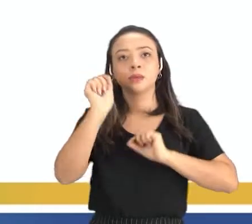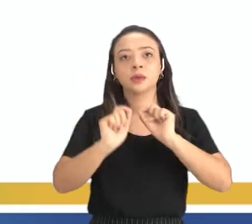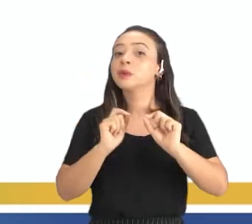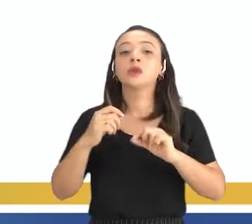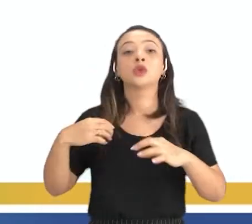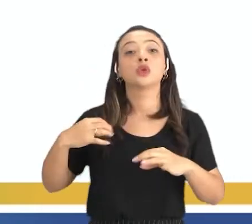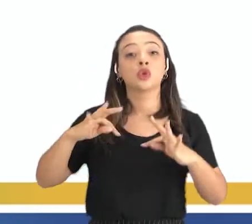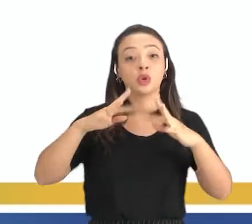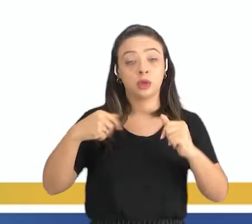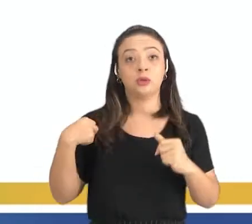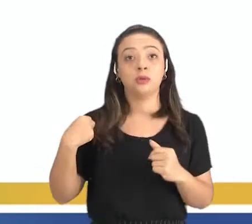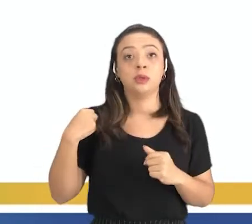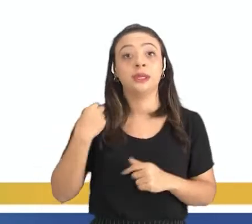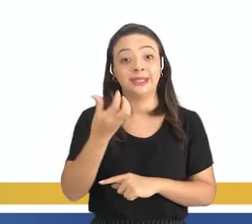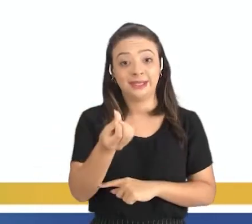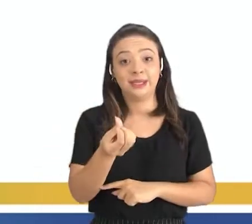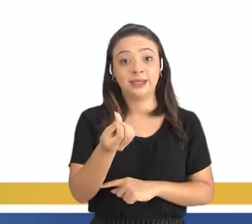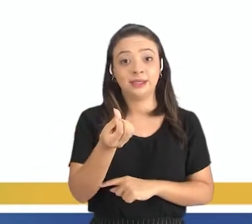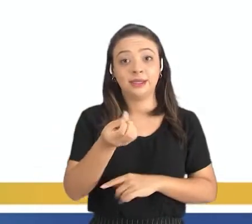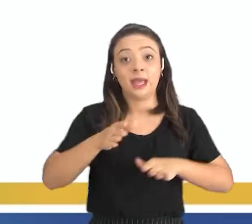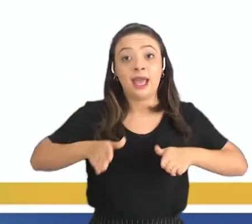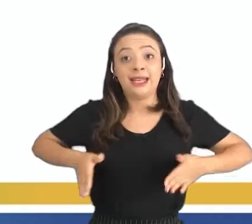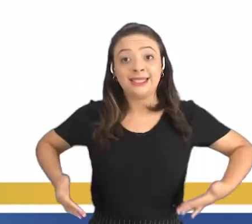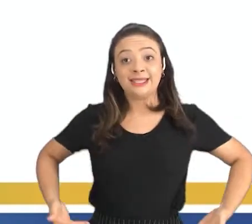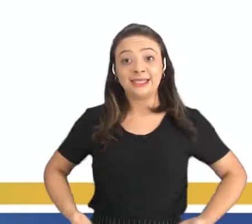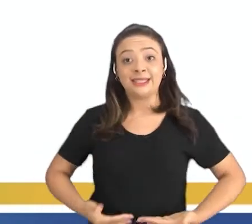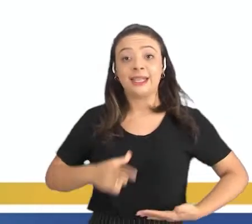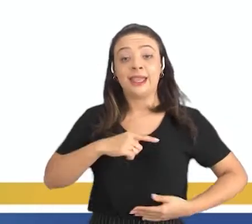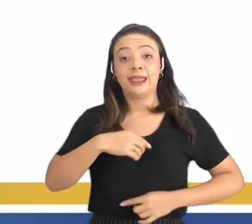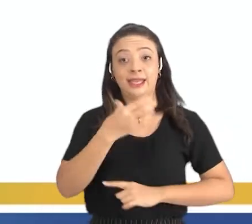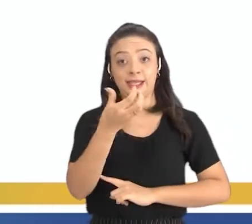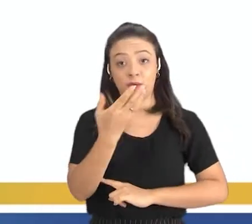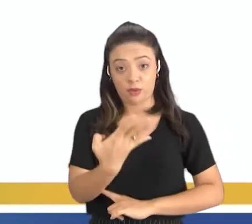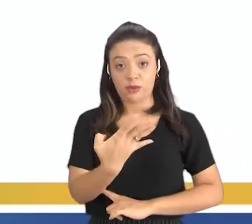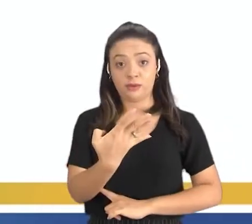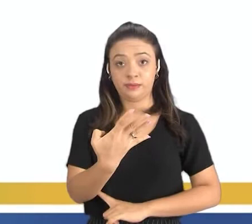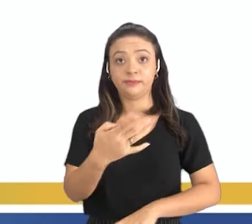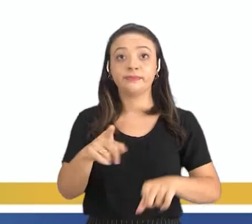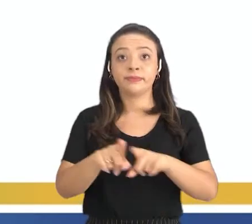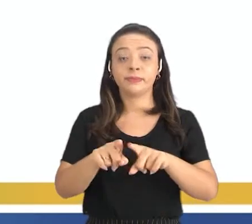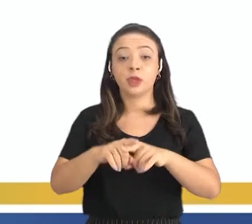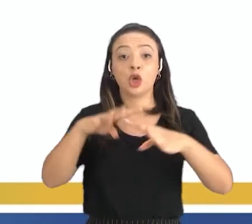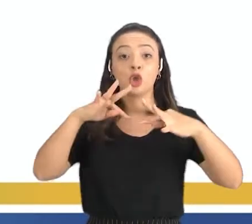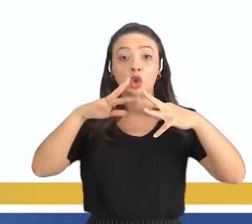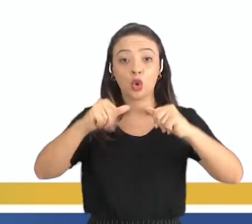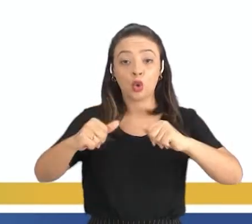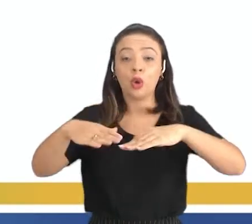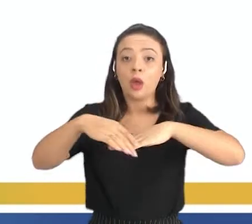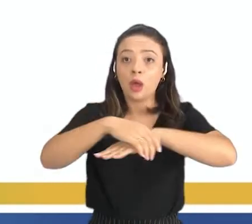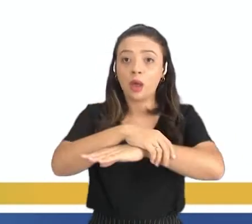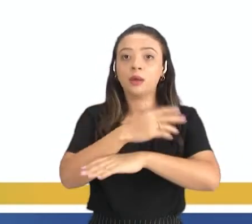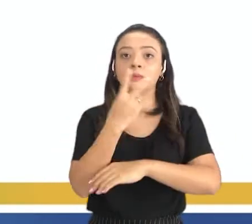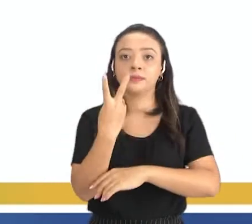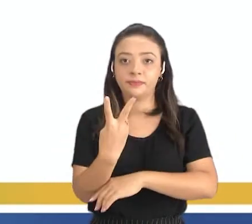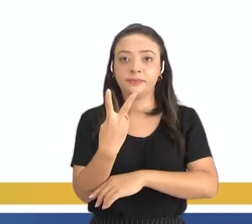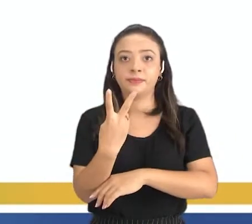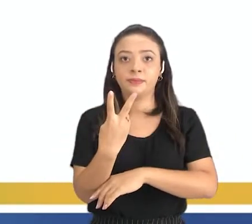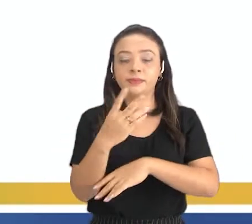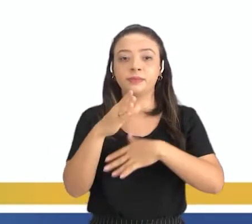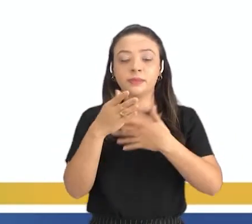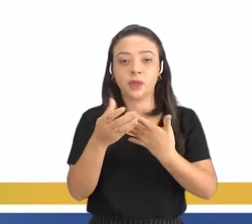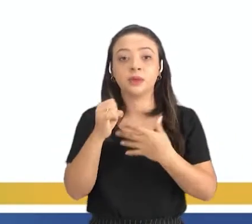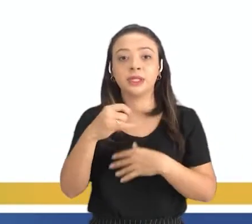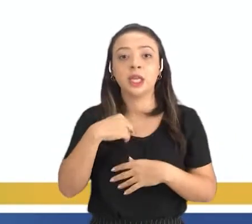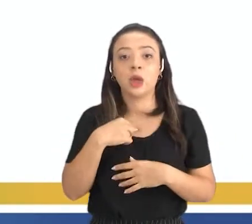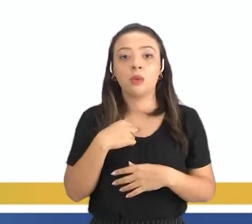é igual a 6, o total de saias é igual a 4 e o total de sapatos é igual a 2, certo? Então,